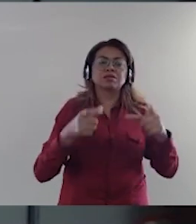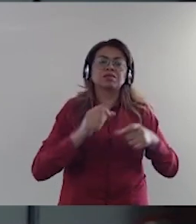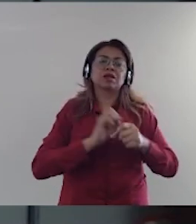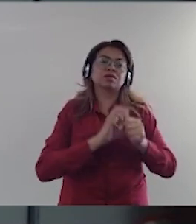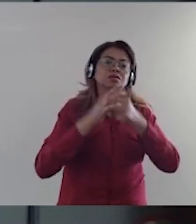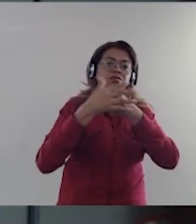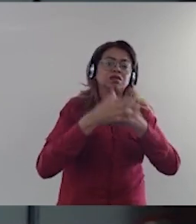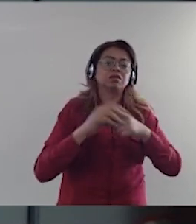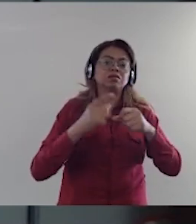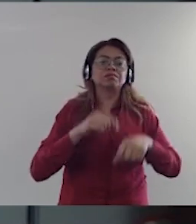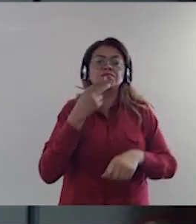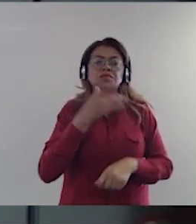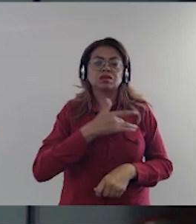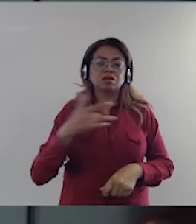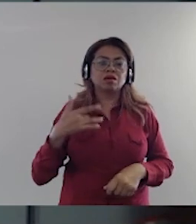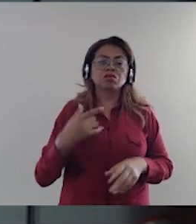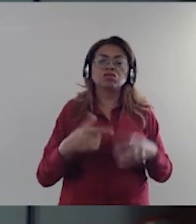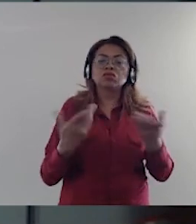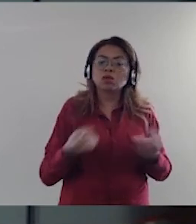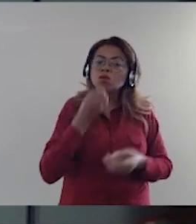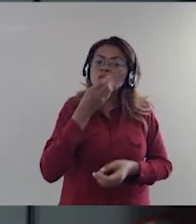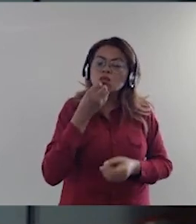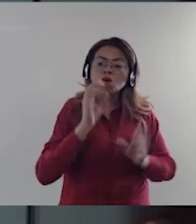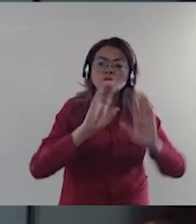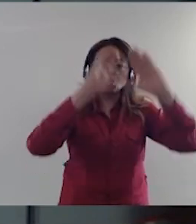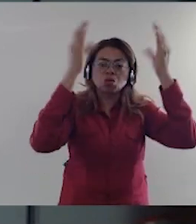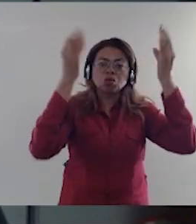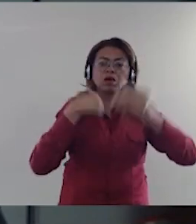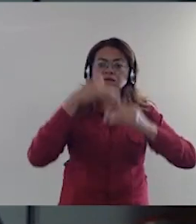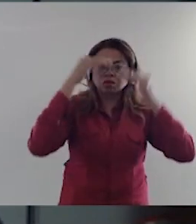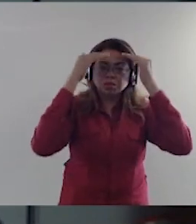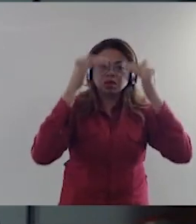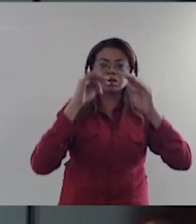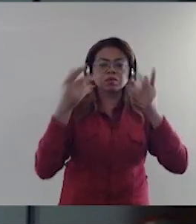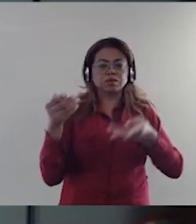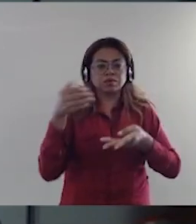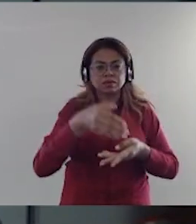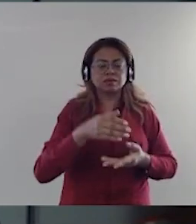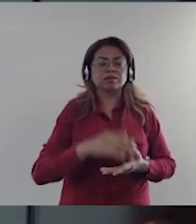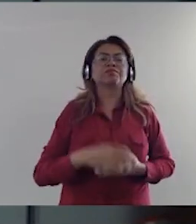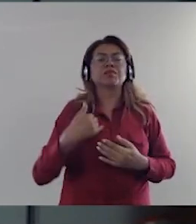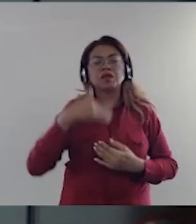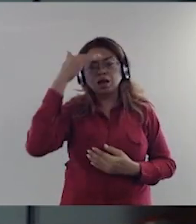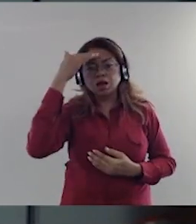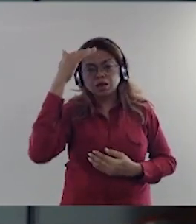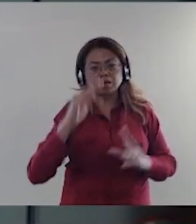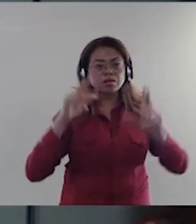um bom congresso e é sempre uma honra tê-los conosco. Muito obrigado, senhores. E